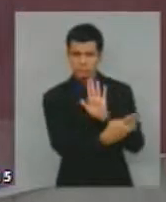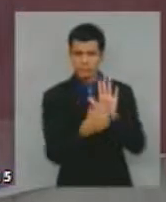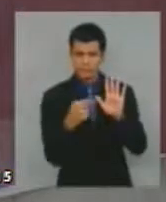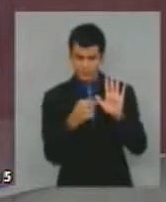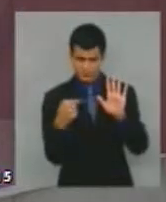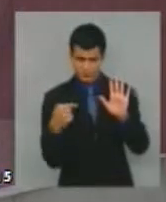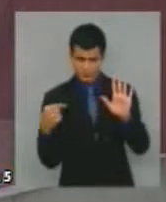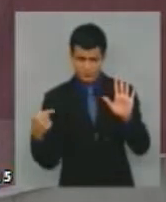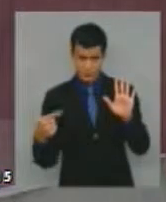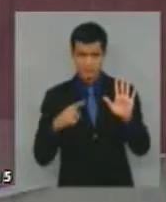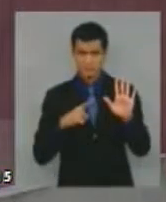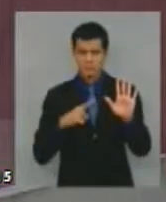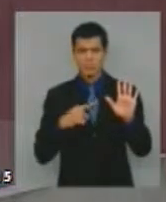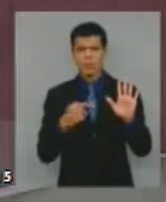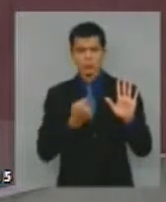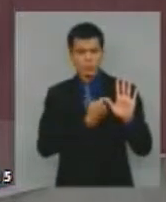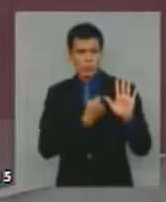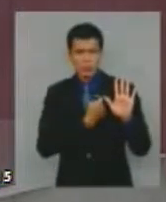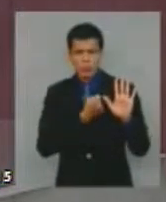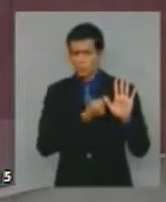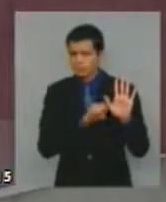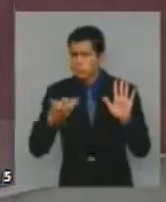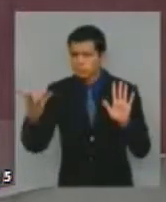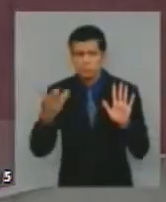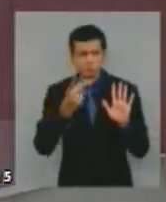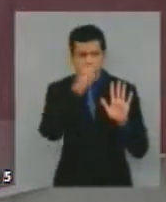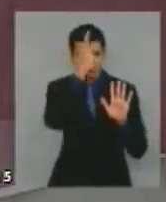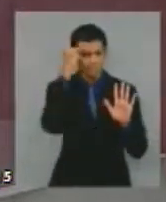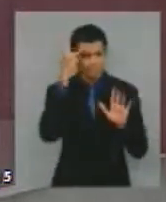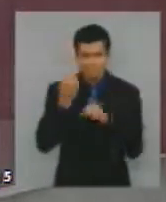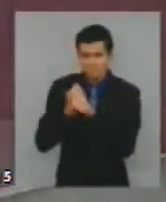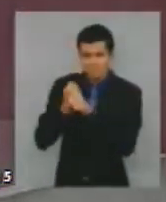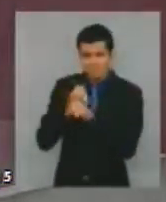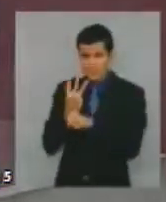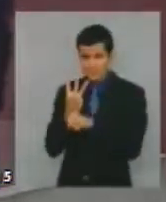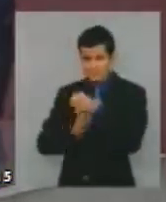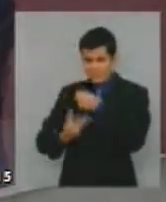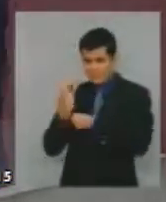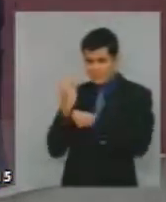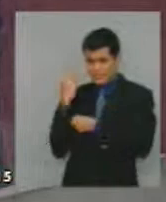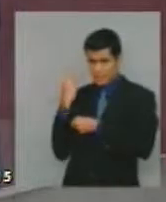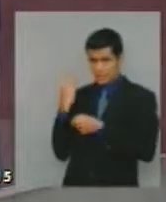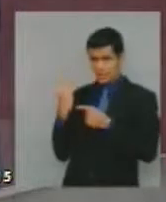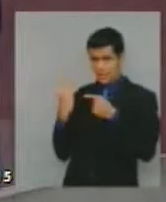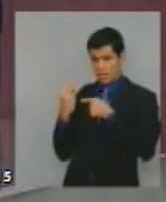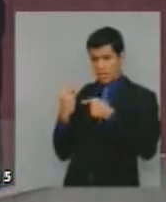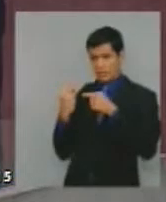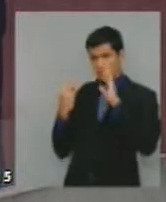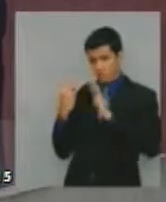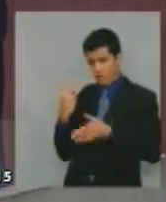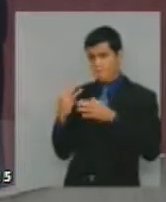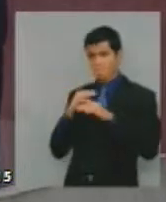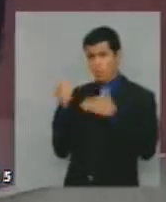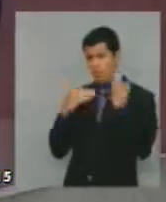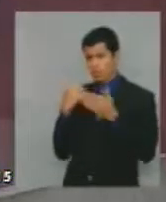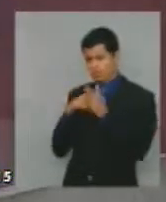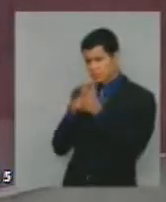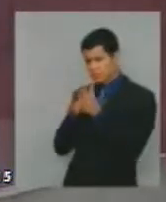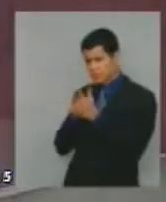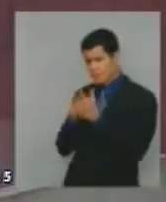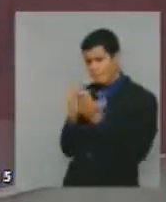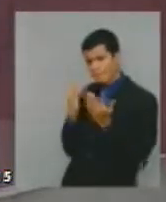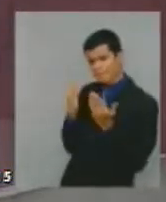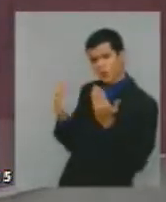de mortes dos 3 anos passados, projetam-se as mortes dos